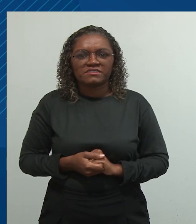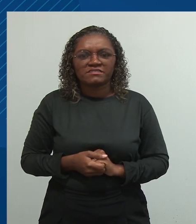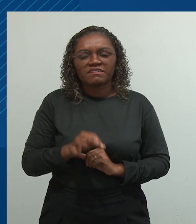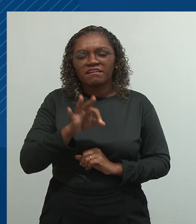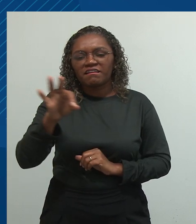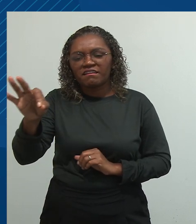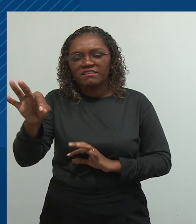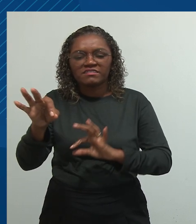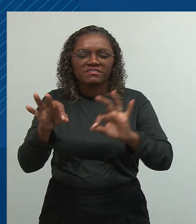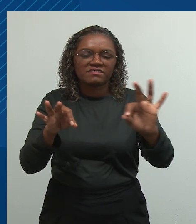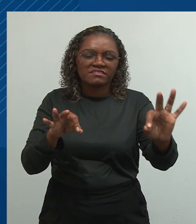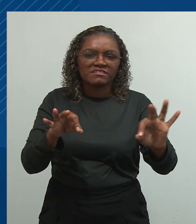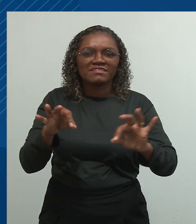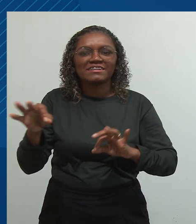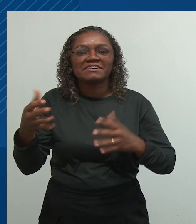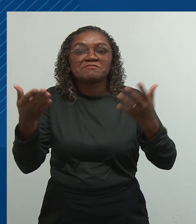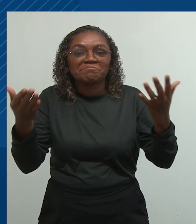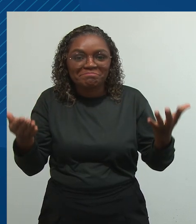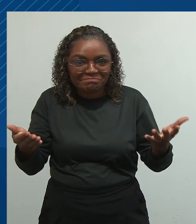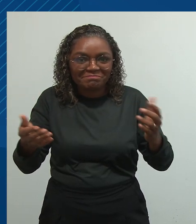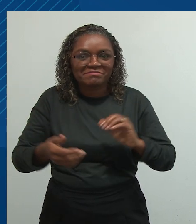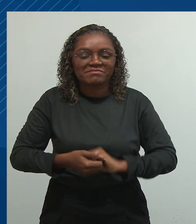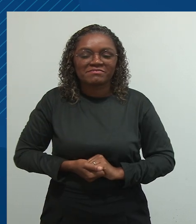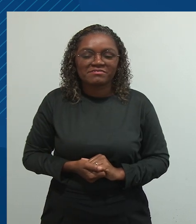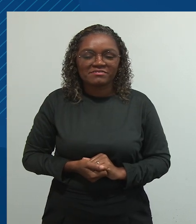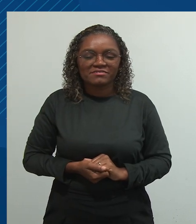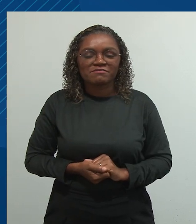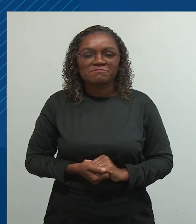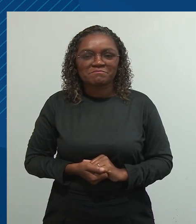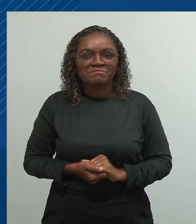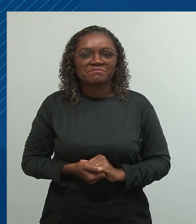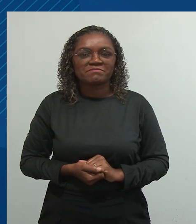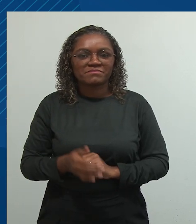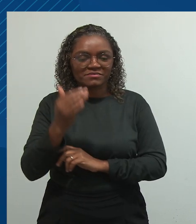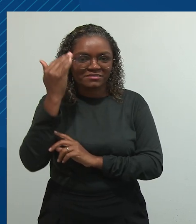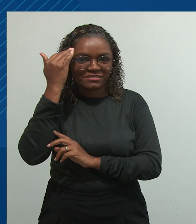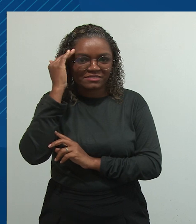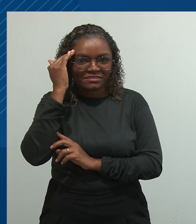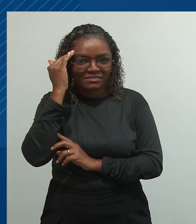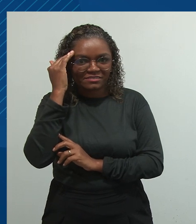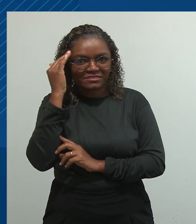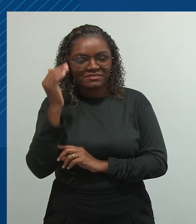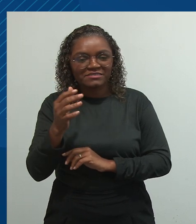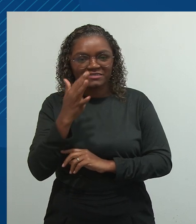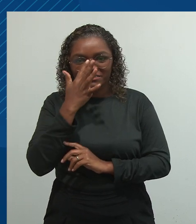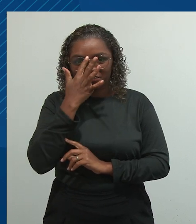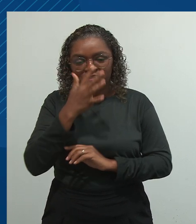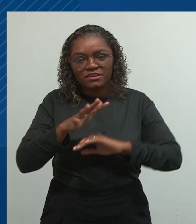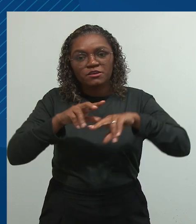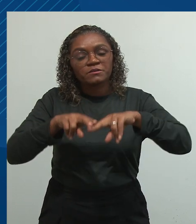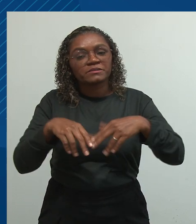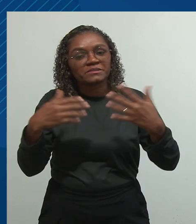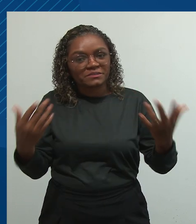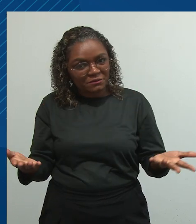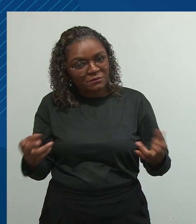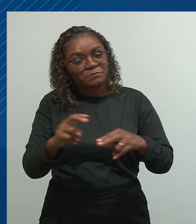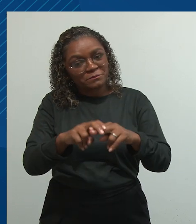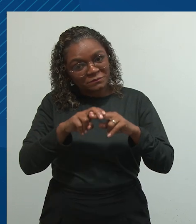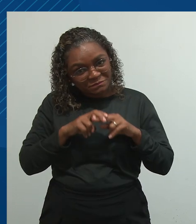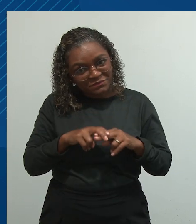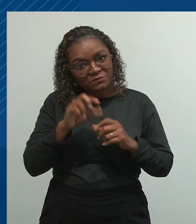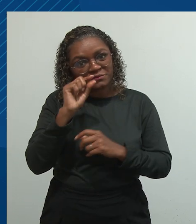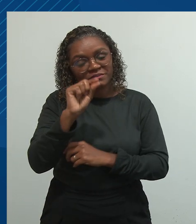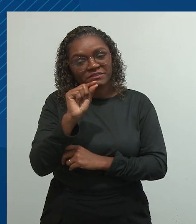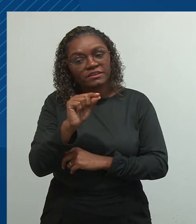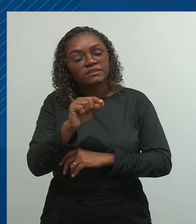direito. Peraí que tem uma propaganda agora. Assim, vamos pra comercial. Bota mais um comercial, que esse jogo tá tão ruim. Então, assim,